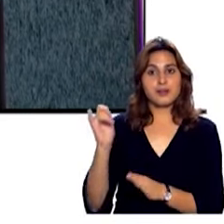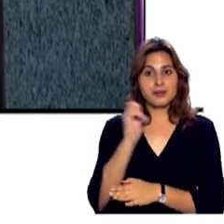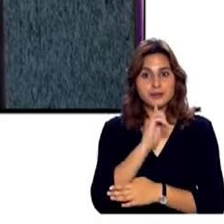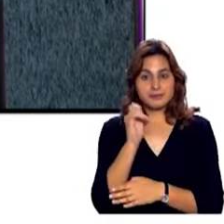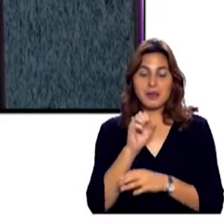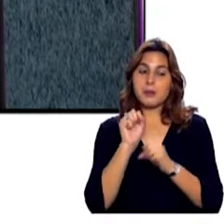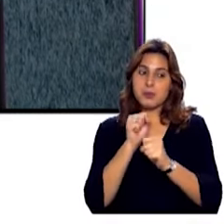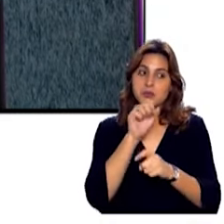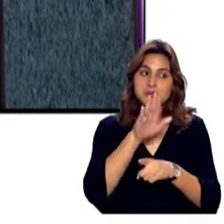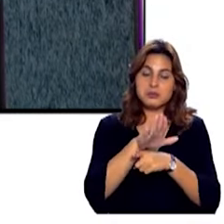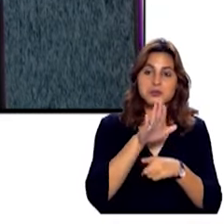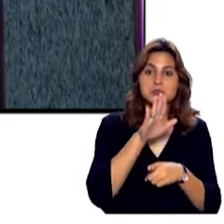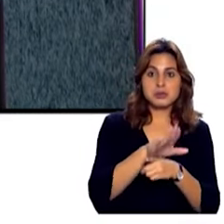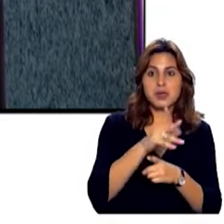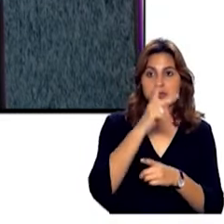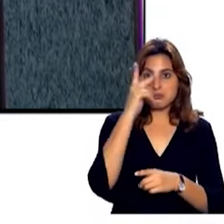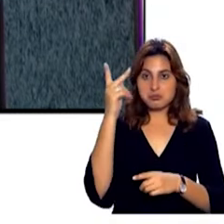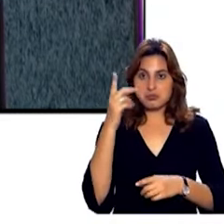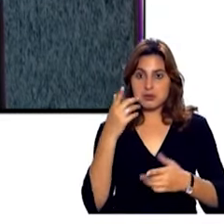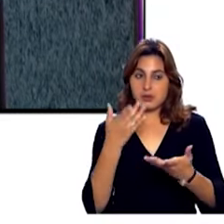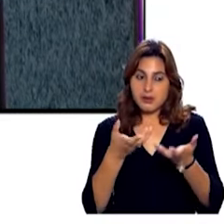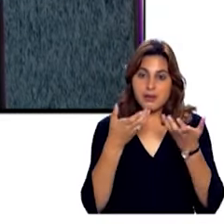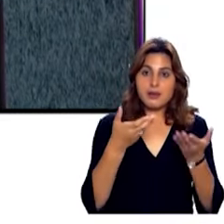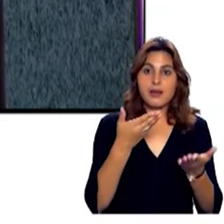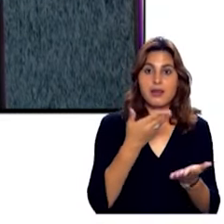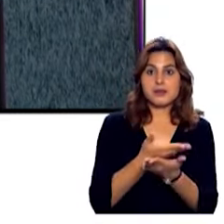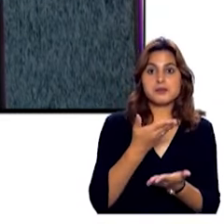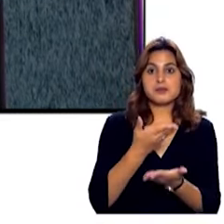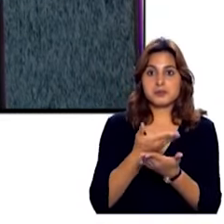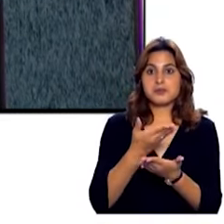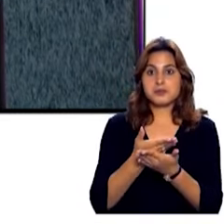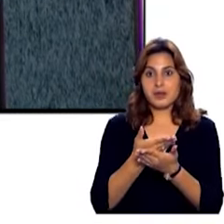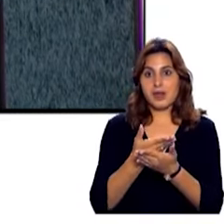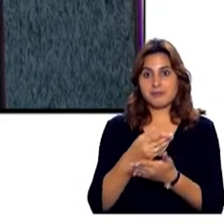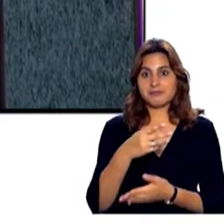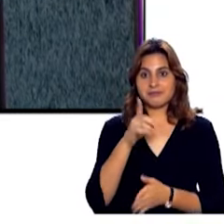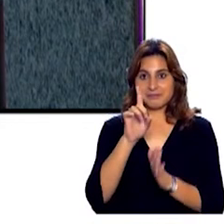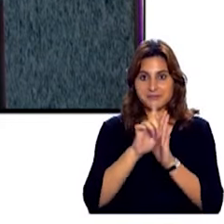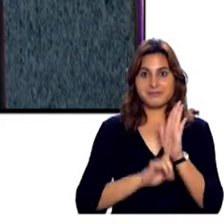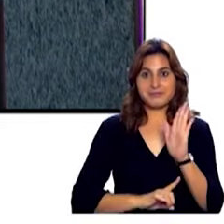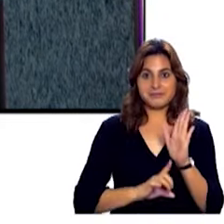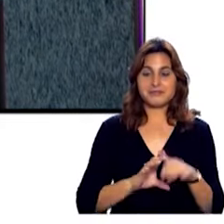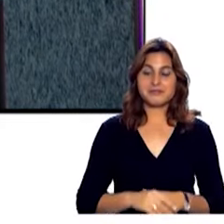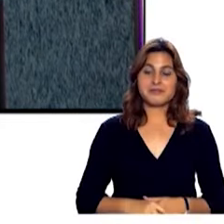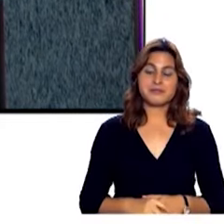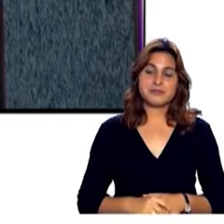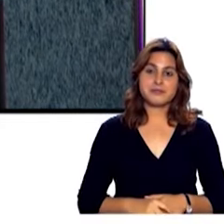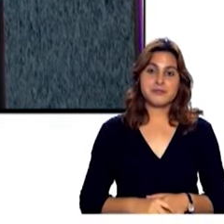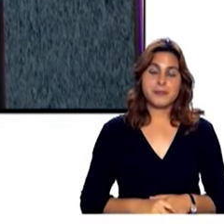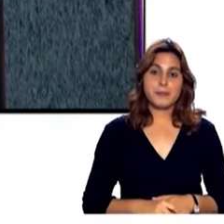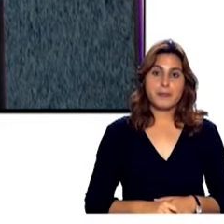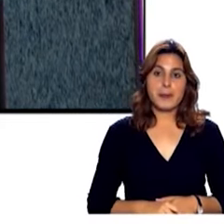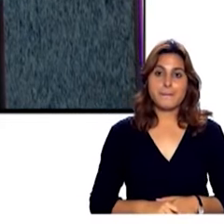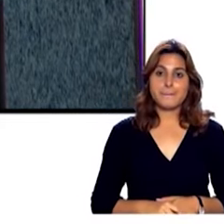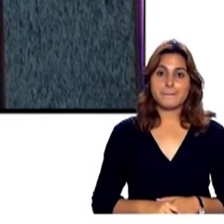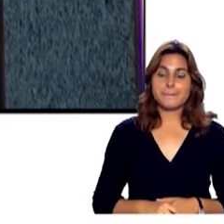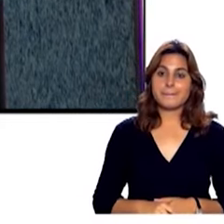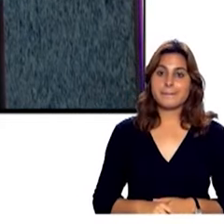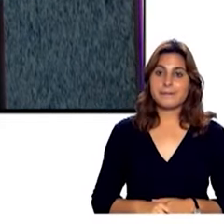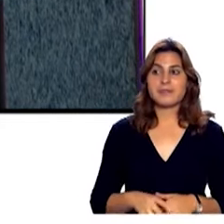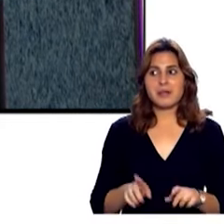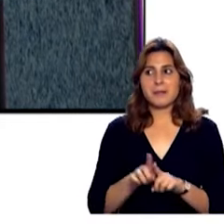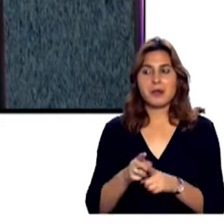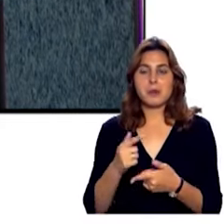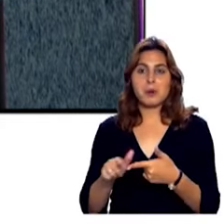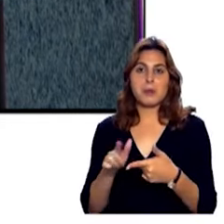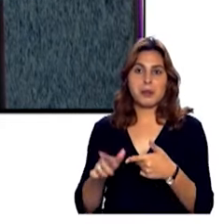aqueles que querem estudar essa particularidade eh eh do nosso problema